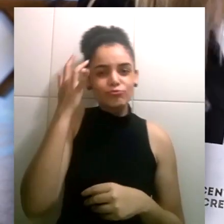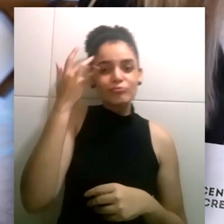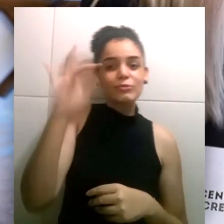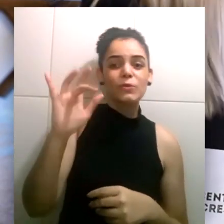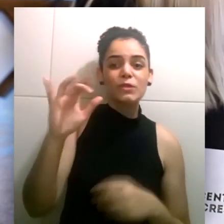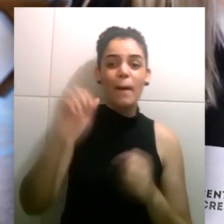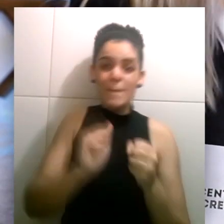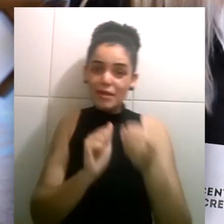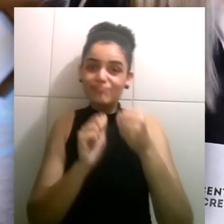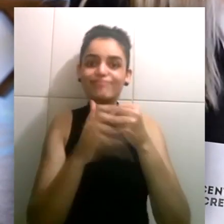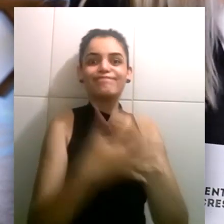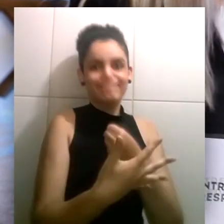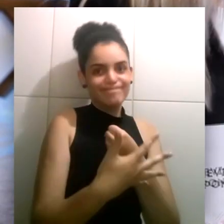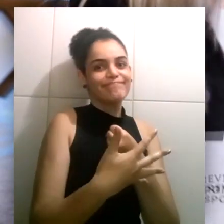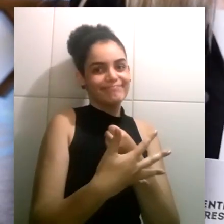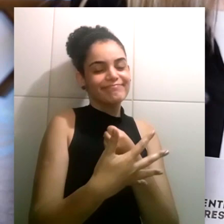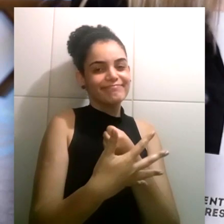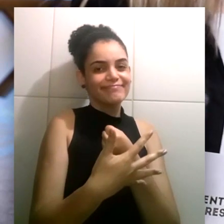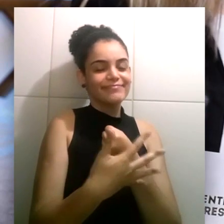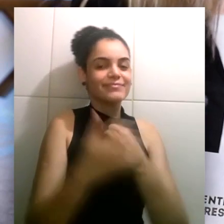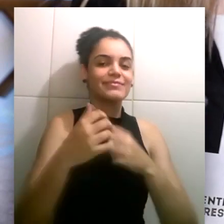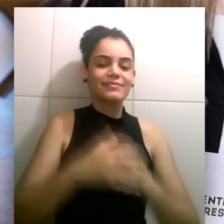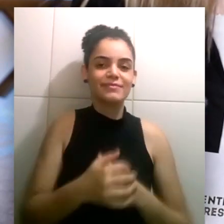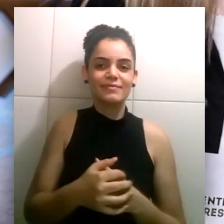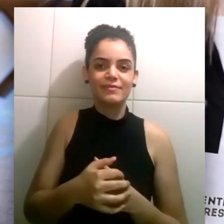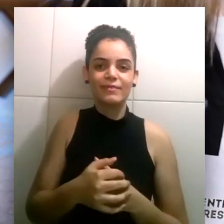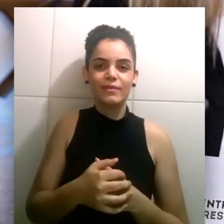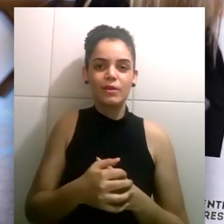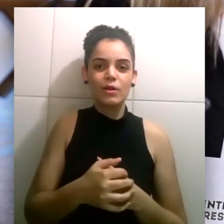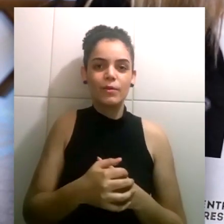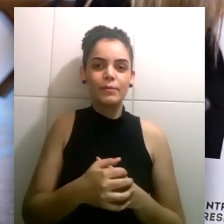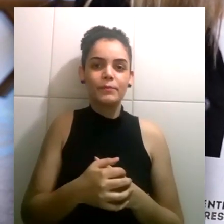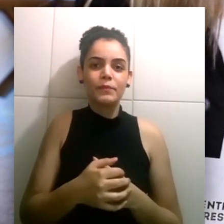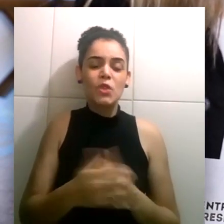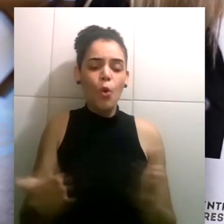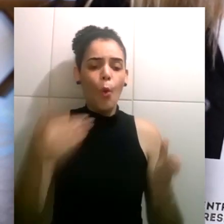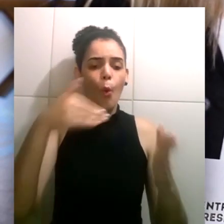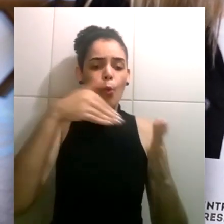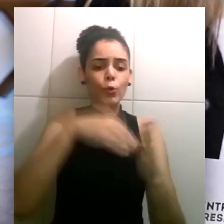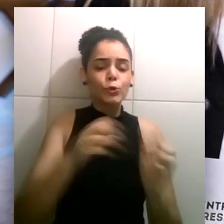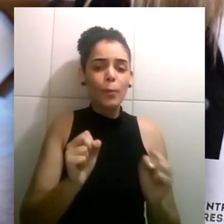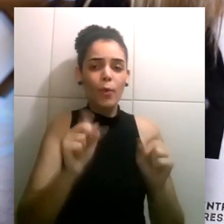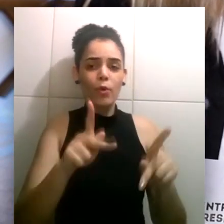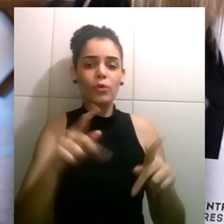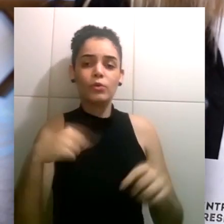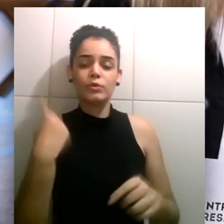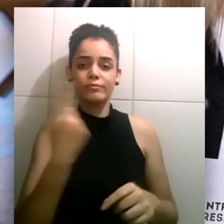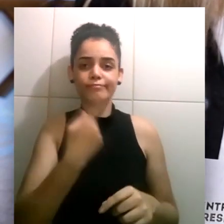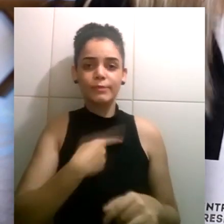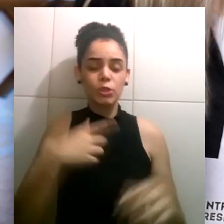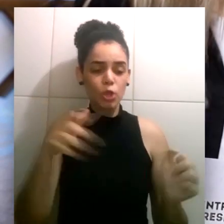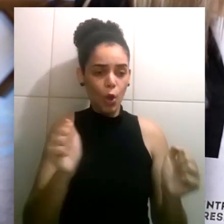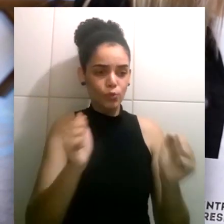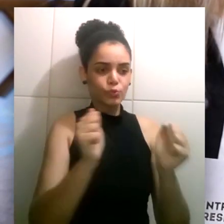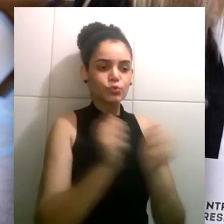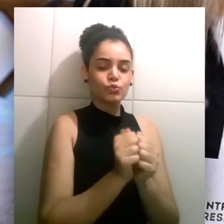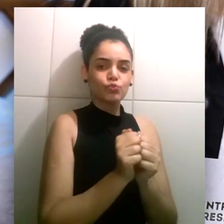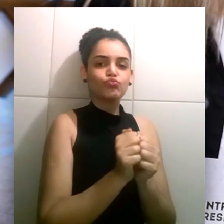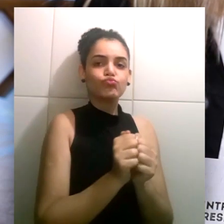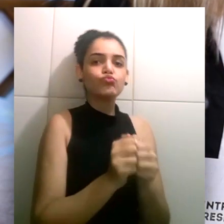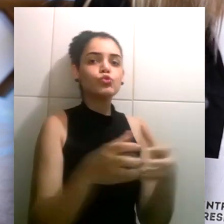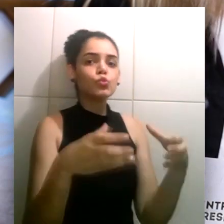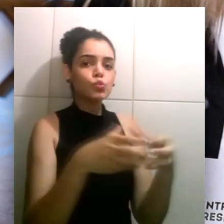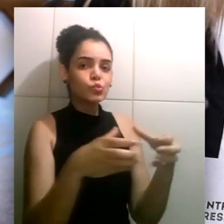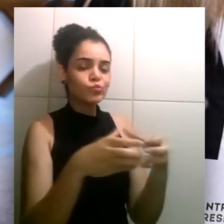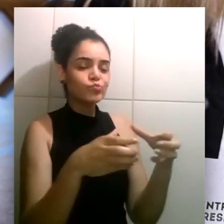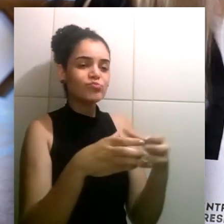não sabia que ia chegar o Covid. Foi uma das últimas vezes que a gente reuniu, assim, eu acho que, no número alto